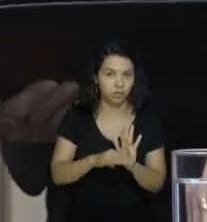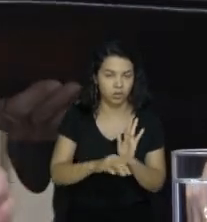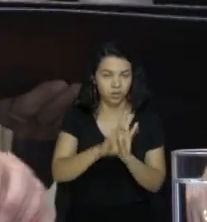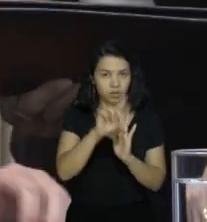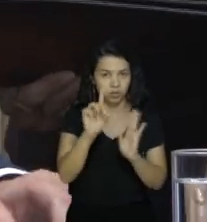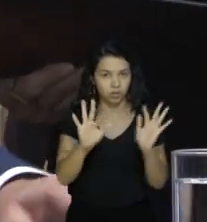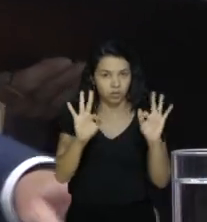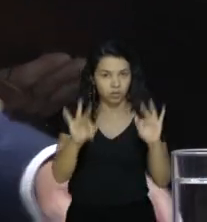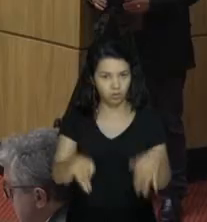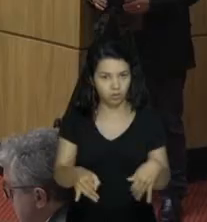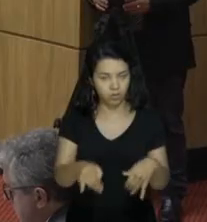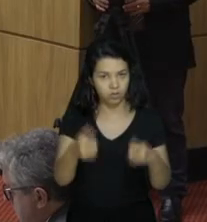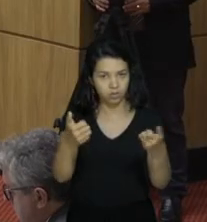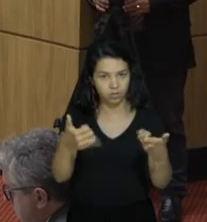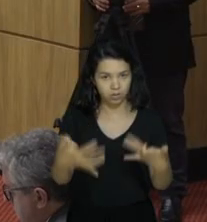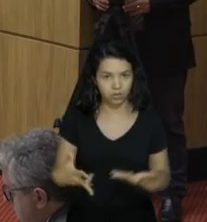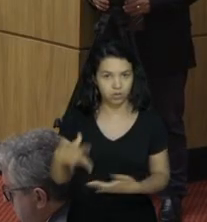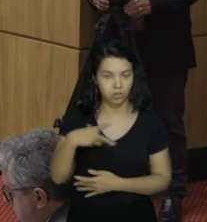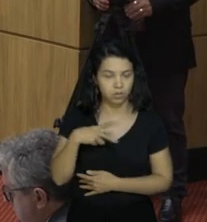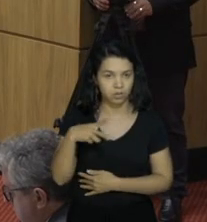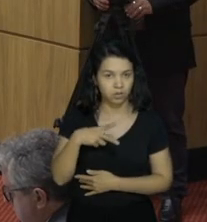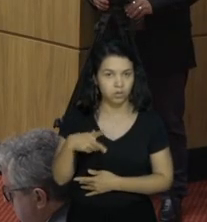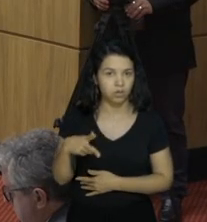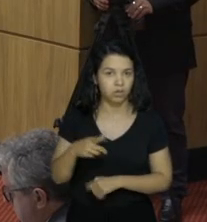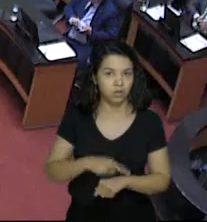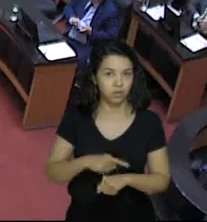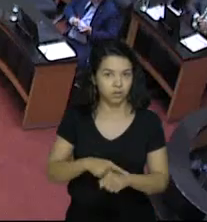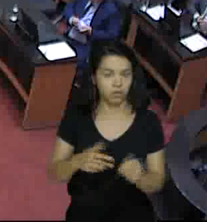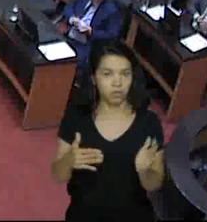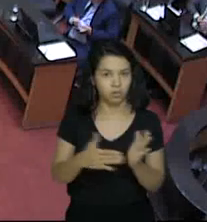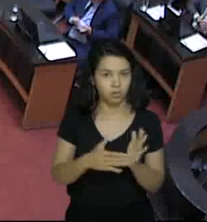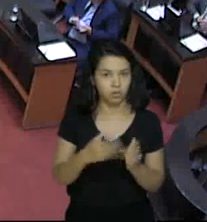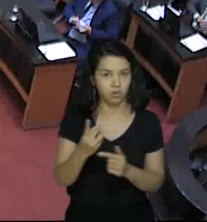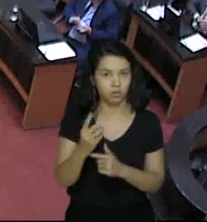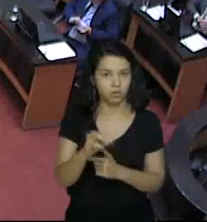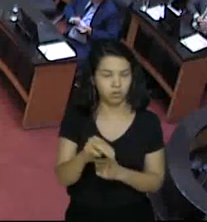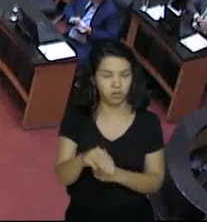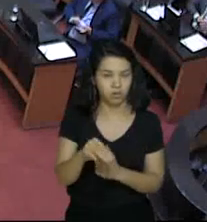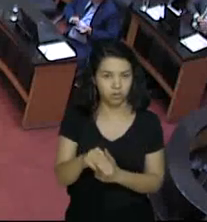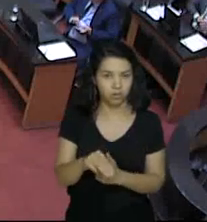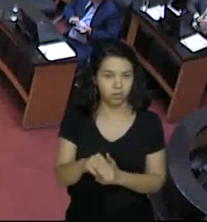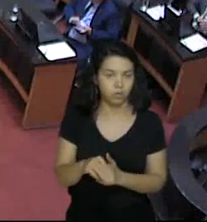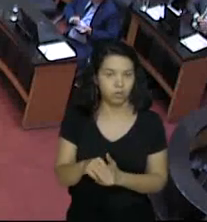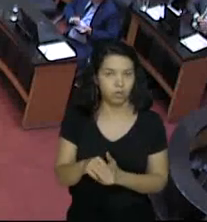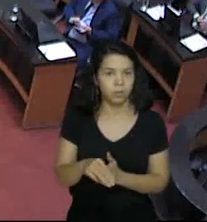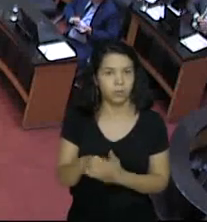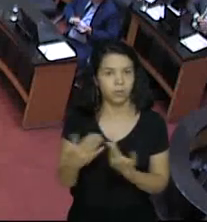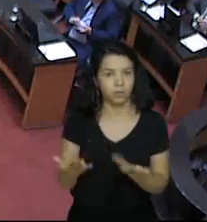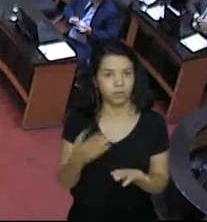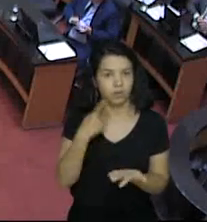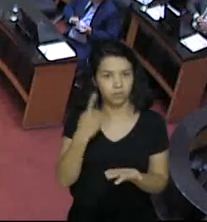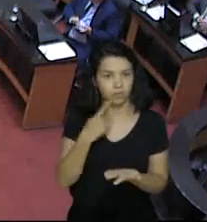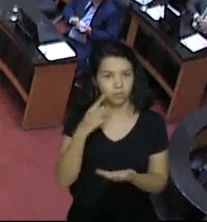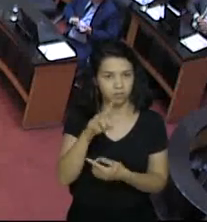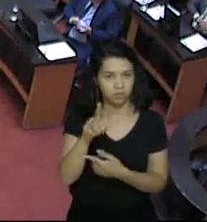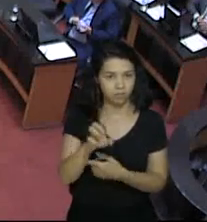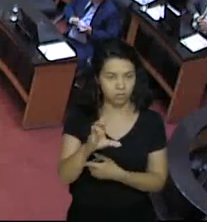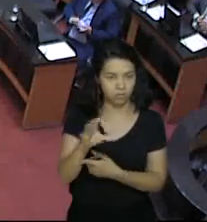às explicações pessoais. Pelo tempo de até 10 minutos, fará uso da palavra o deputado Zé Caramori.